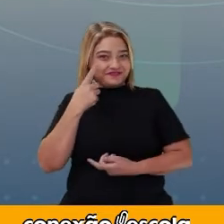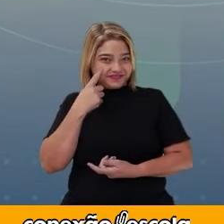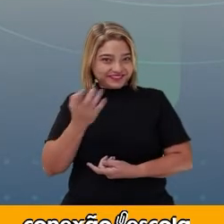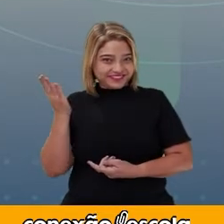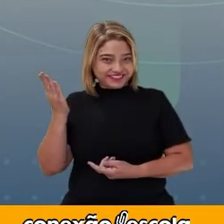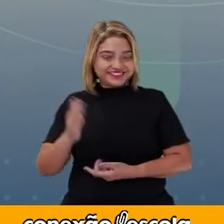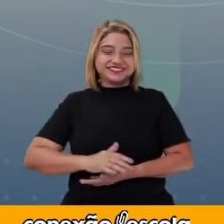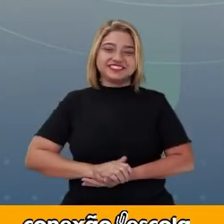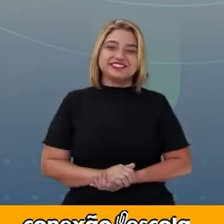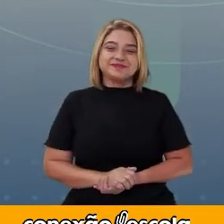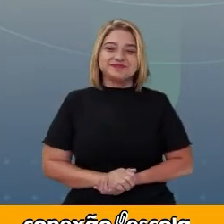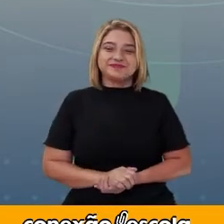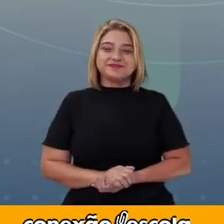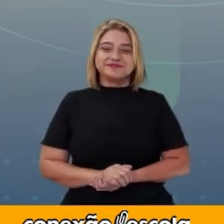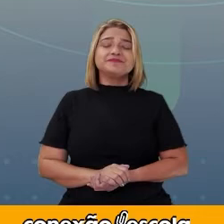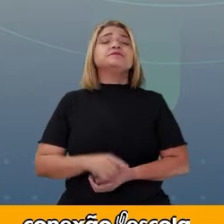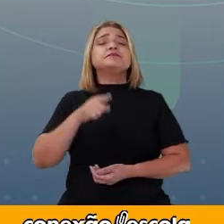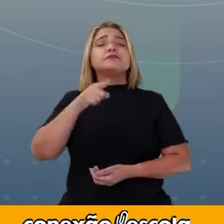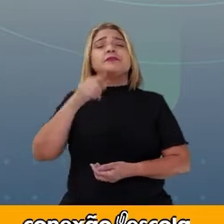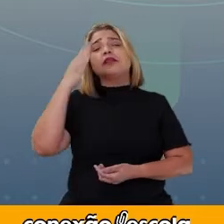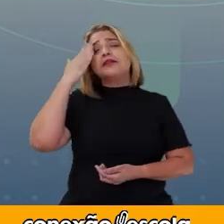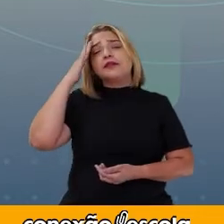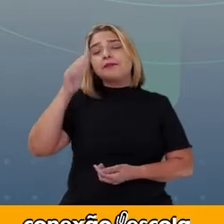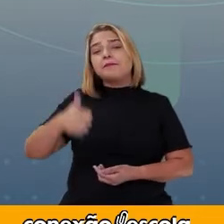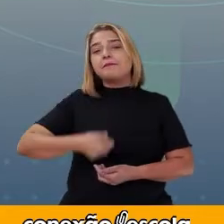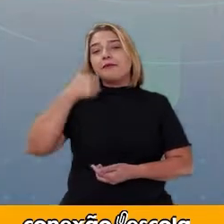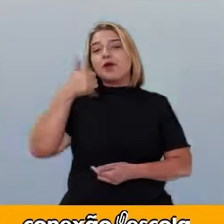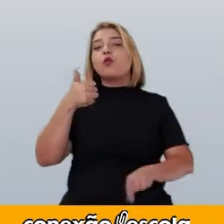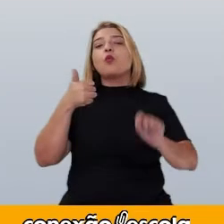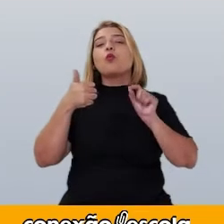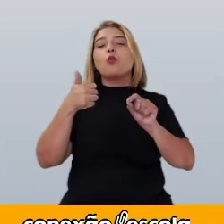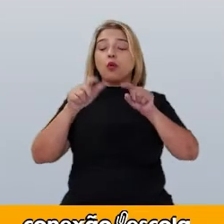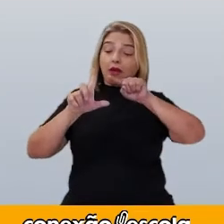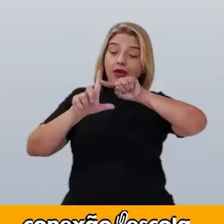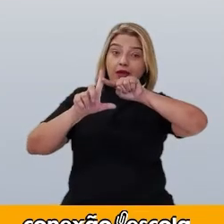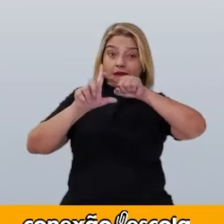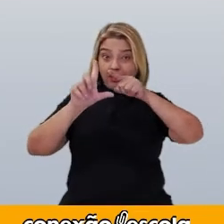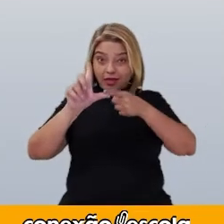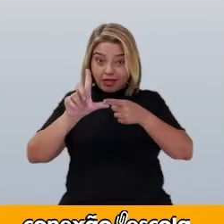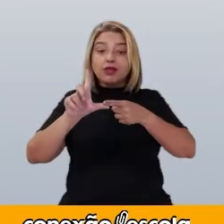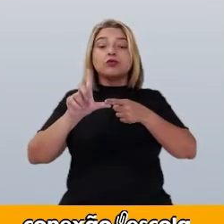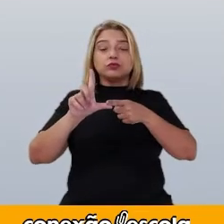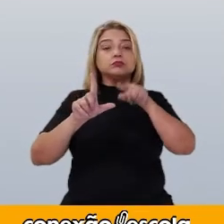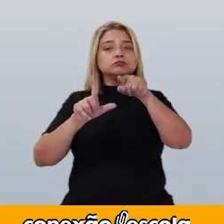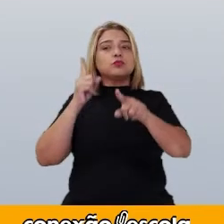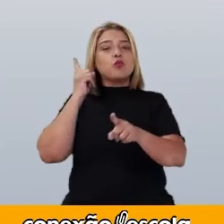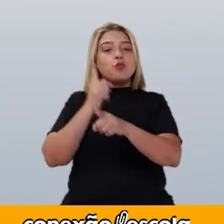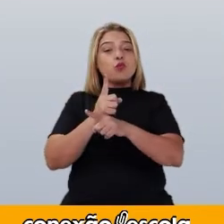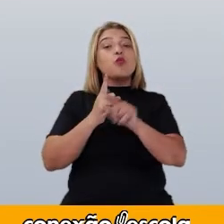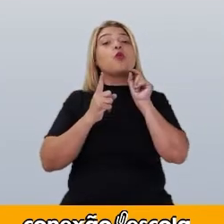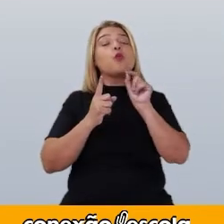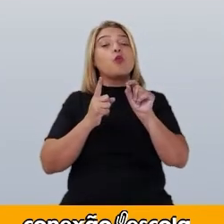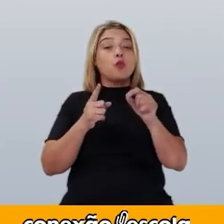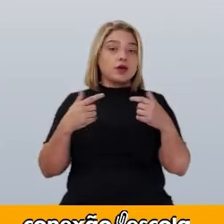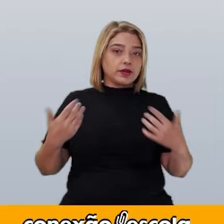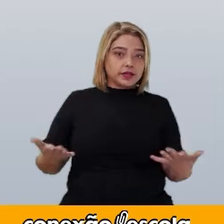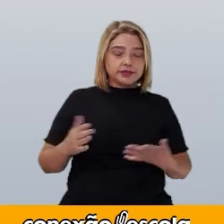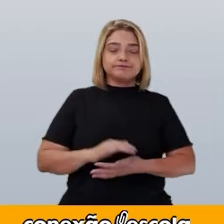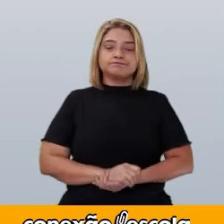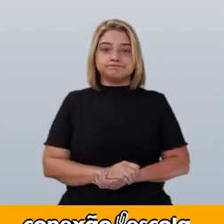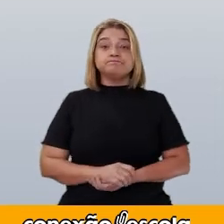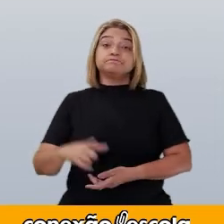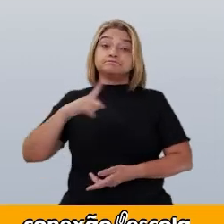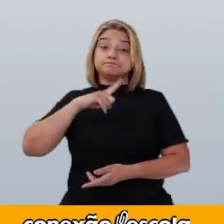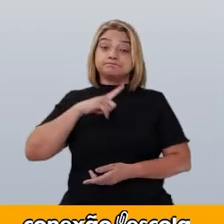só? Para entender melhor o ângulo, ele é encontrado quando